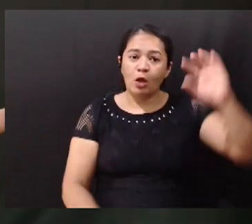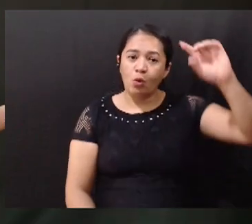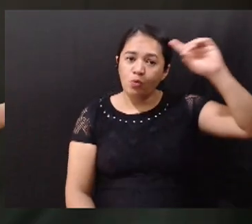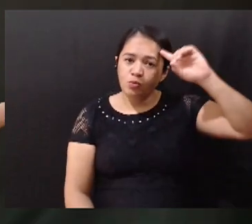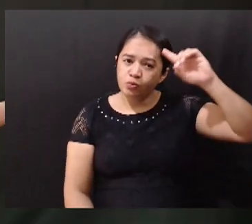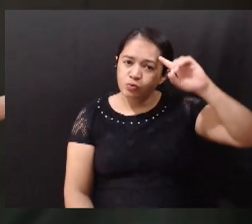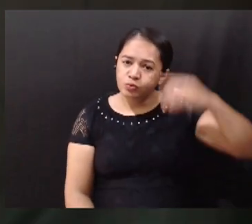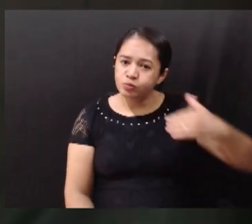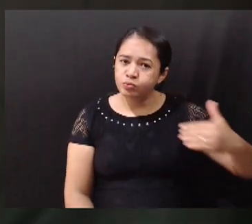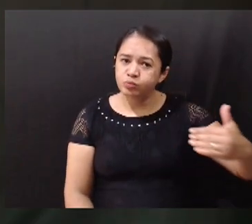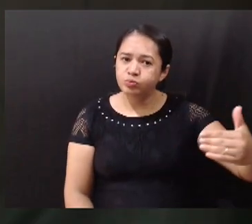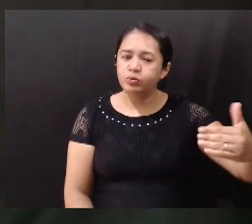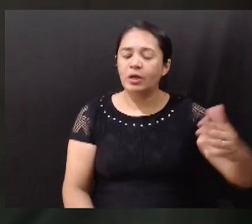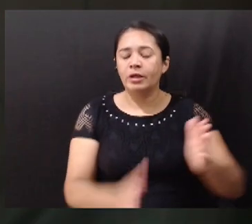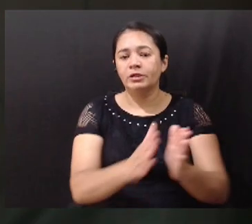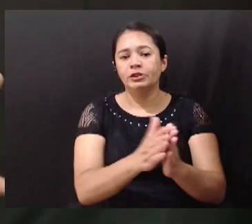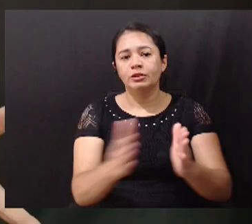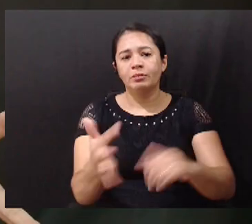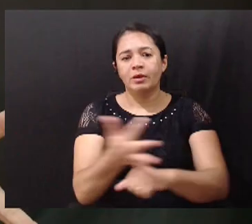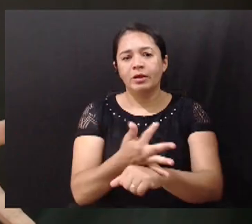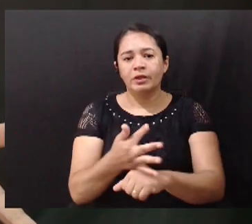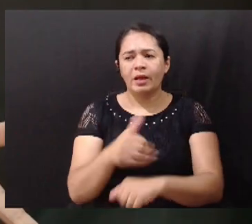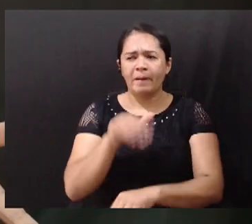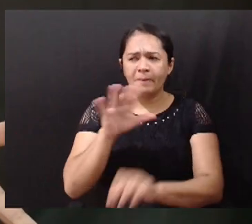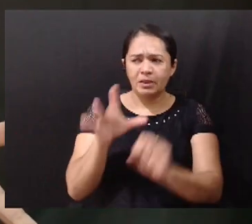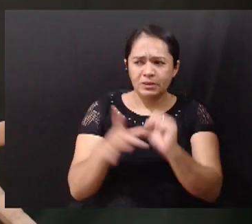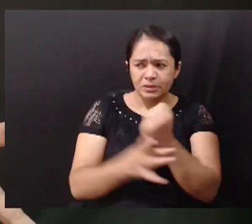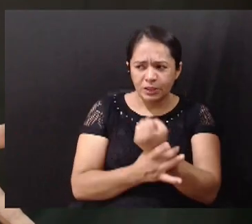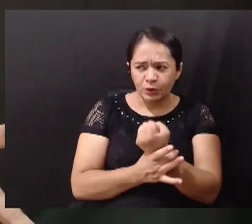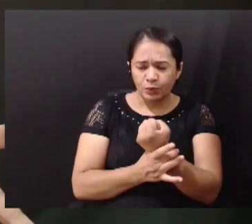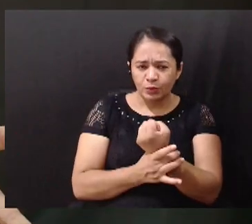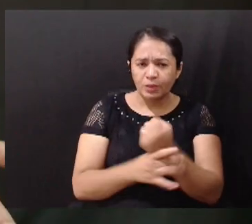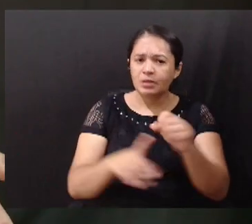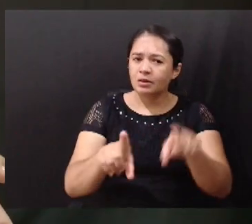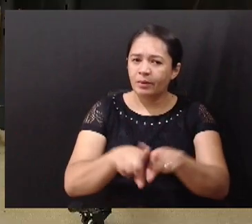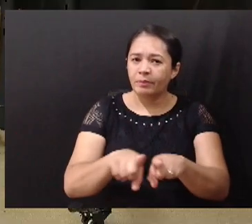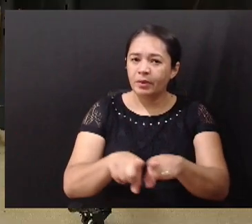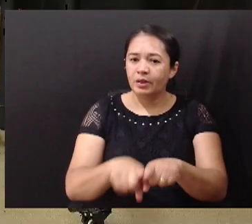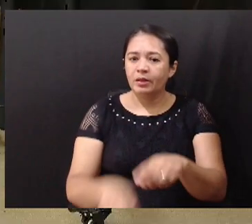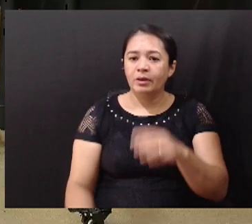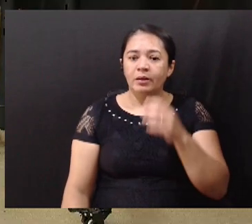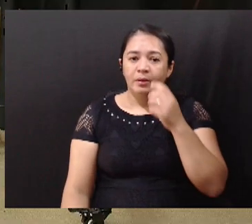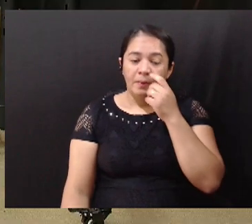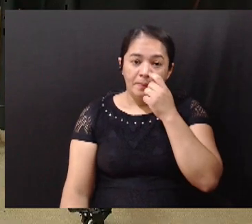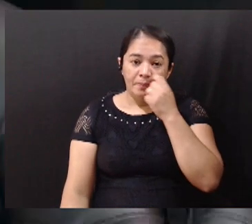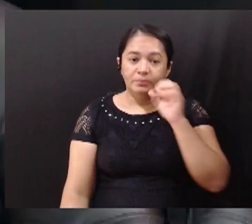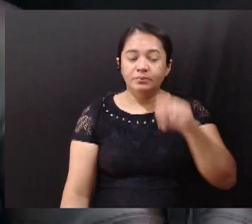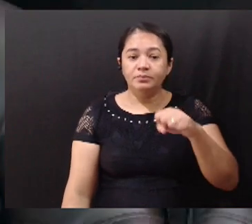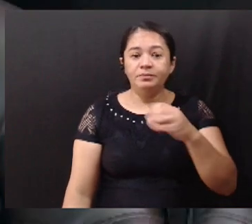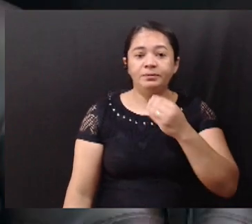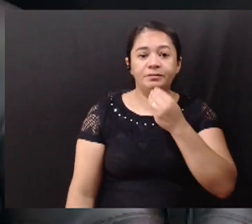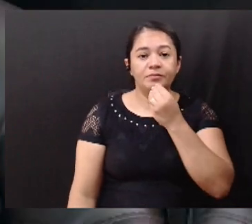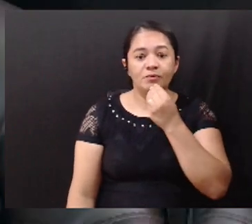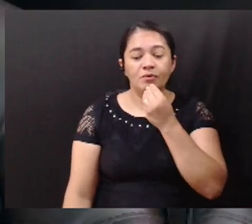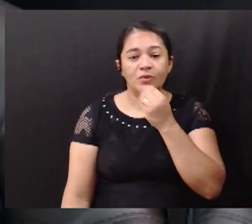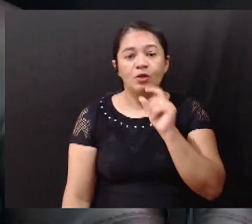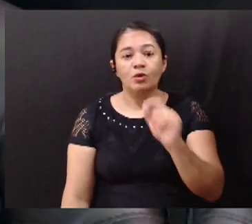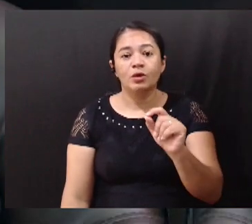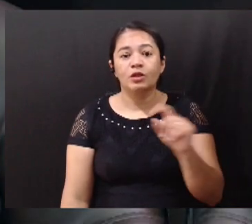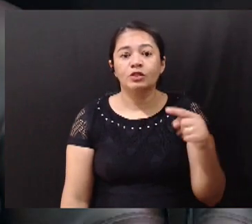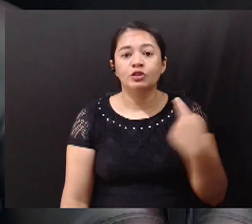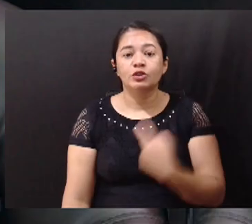rotina de férias. Dá mais segurança para ela e para os pais também, acredito, né? Sim, e é uma oportunidade da gente fazer